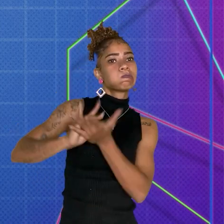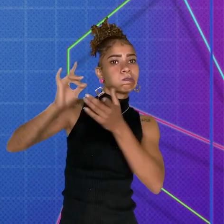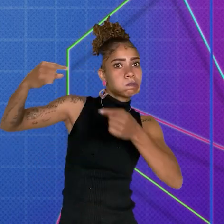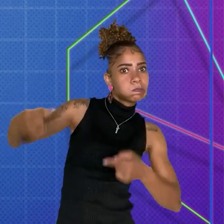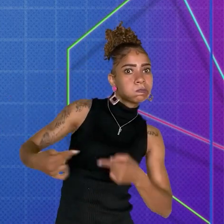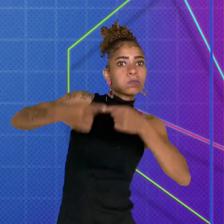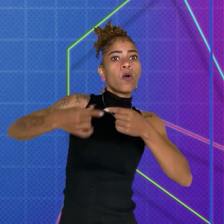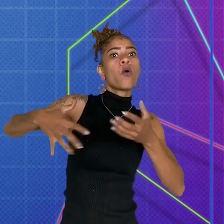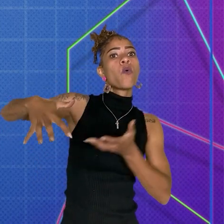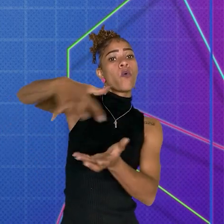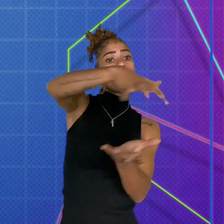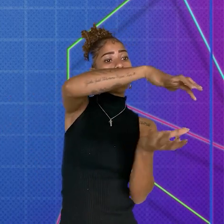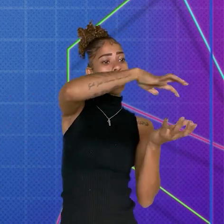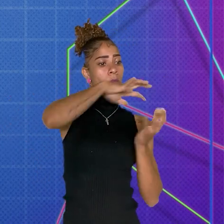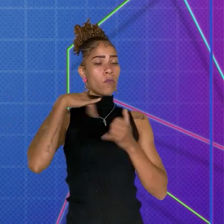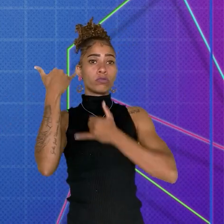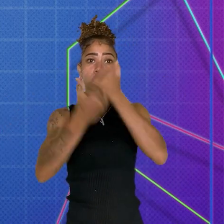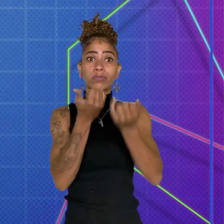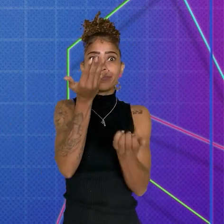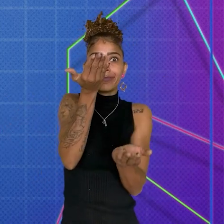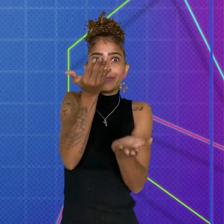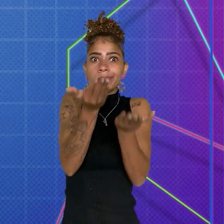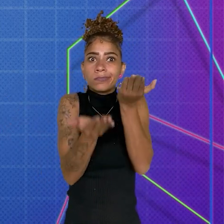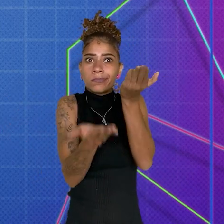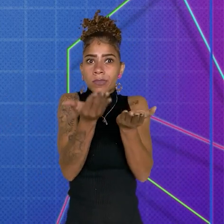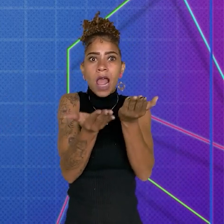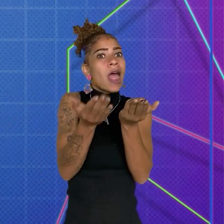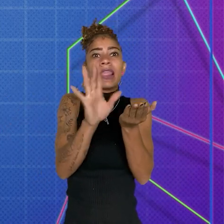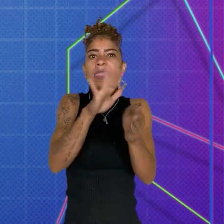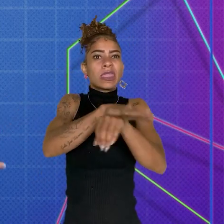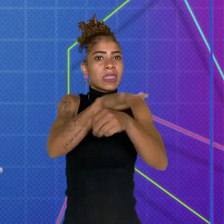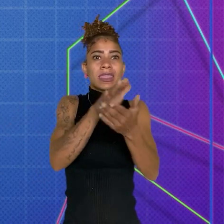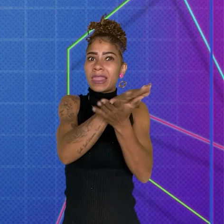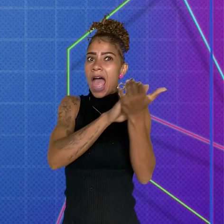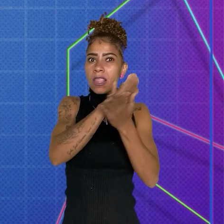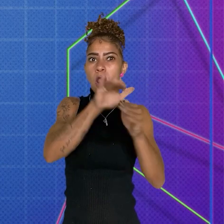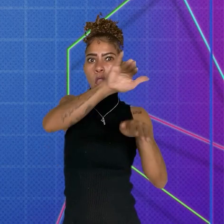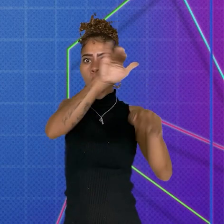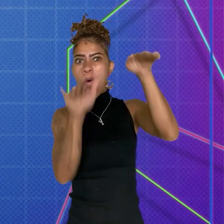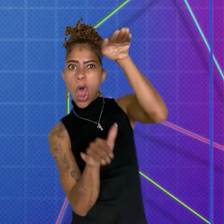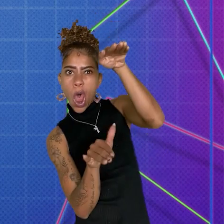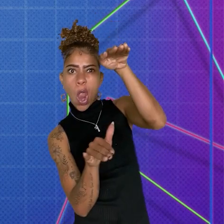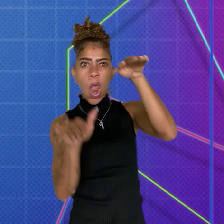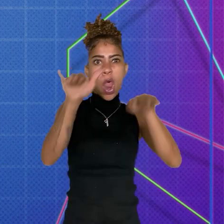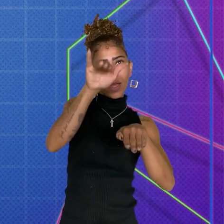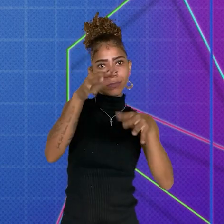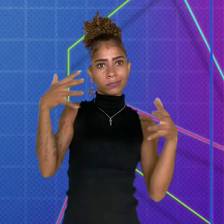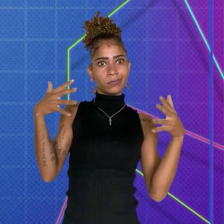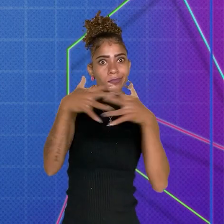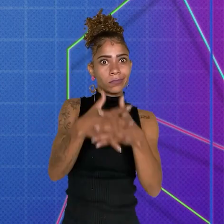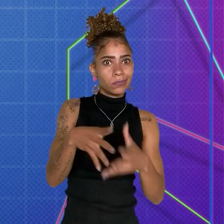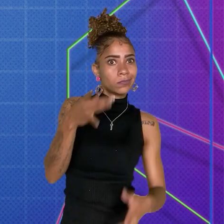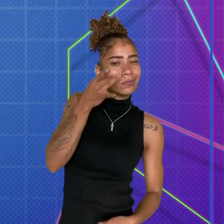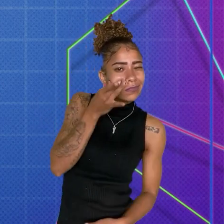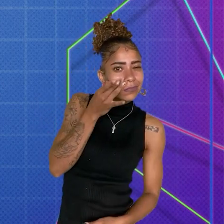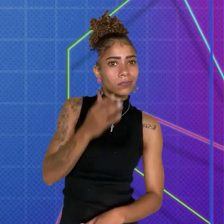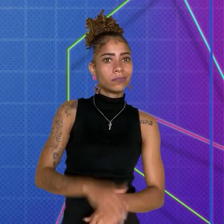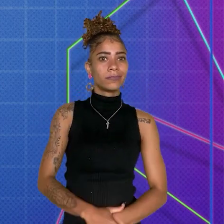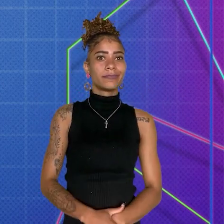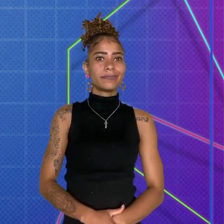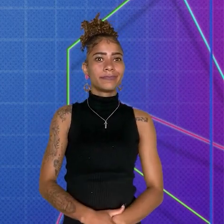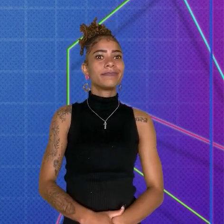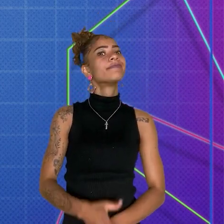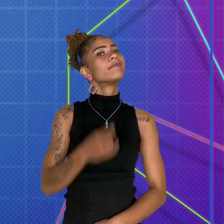a coerência com o mundo do jogo e o equilíbrio sonoro para que nenhum som se sobressaia demais e comprometa a imersão do